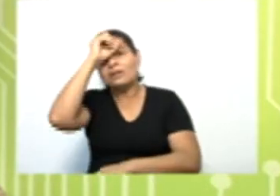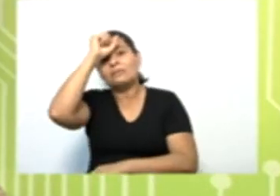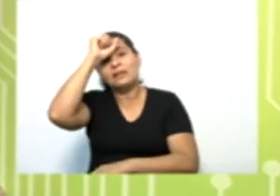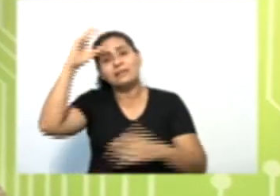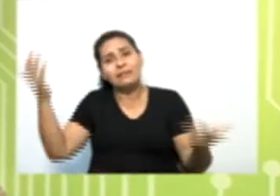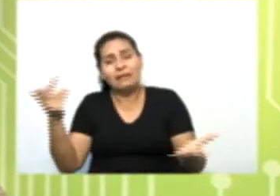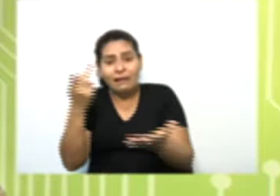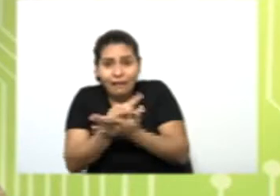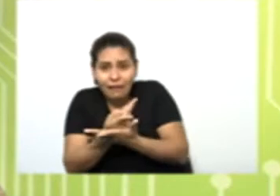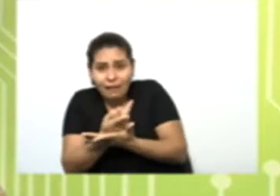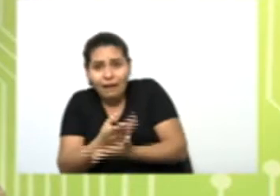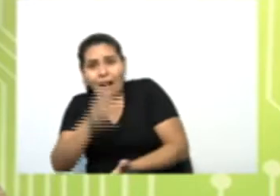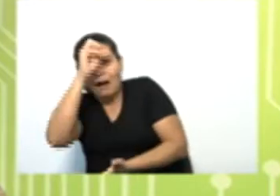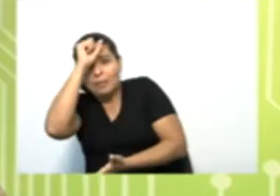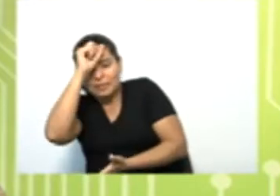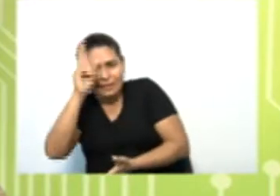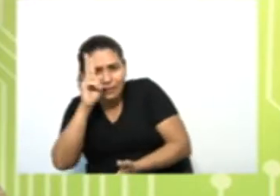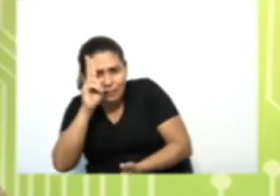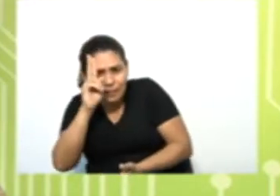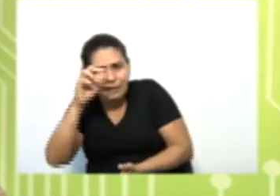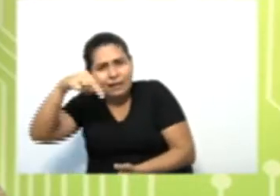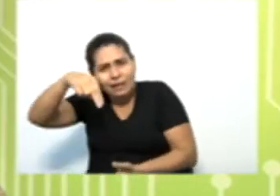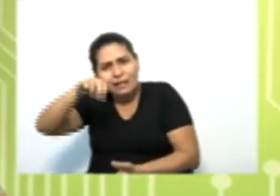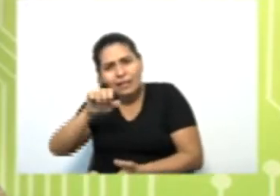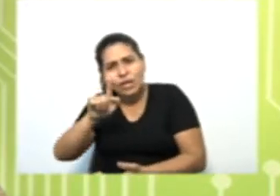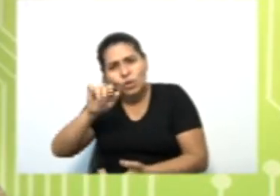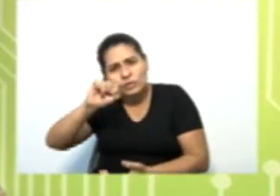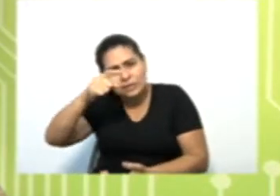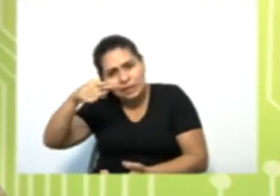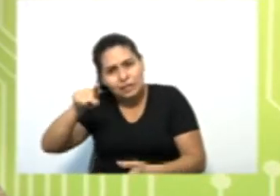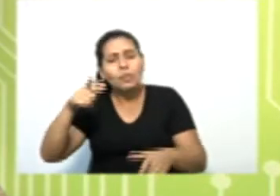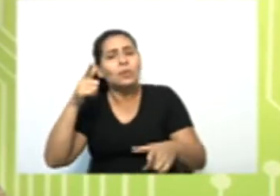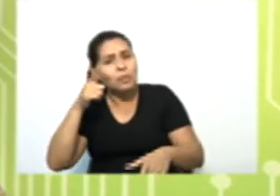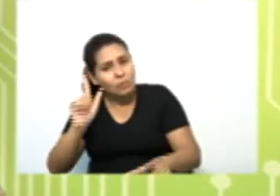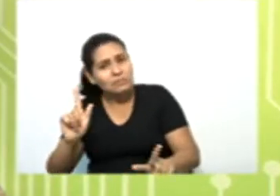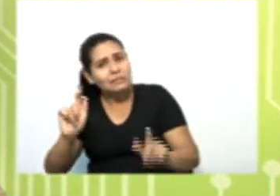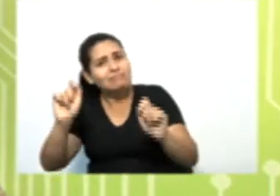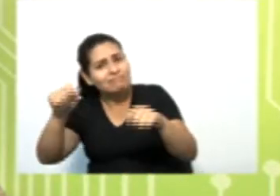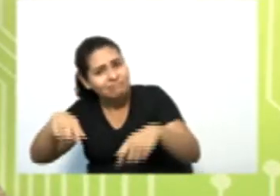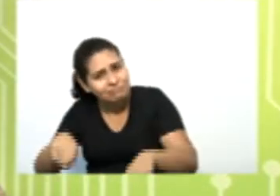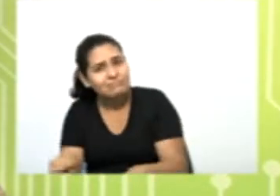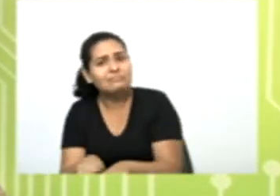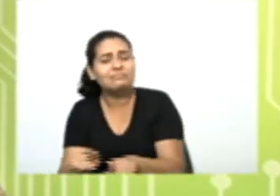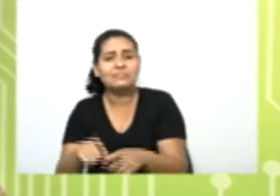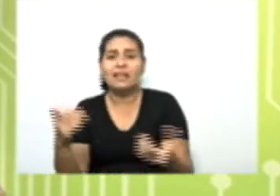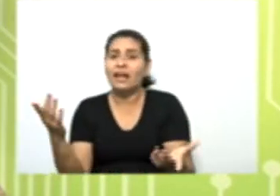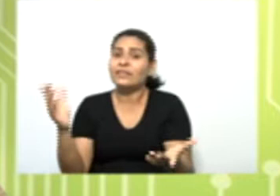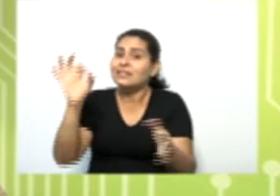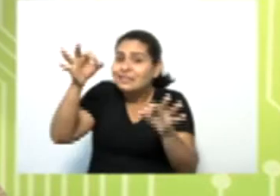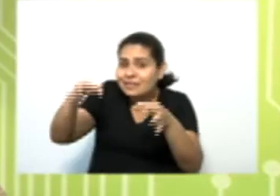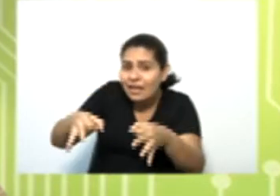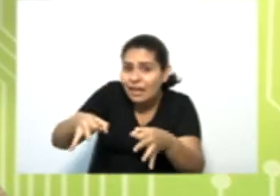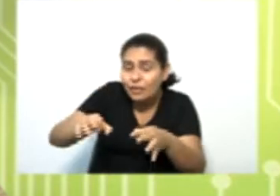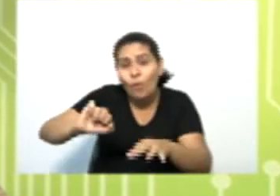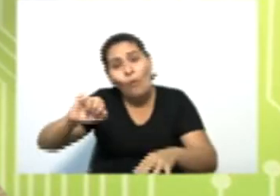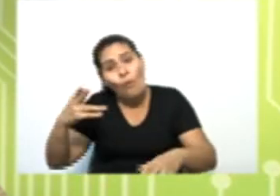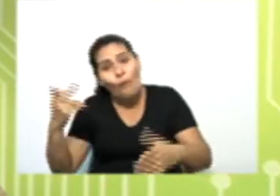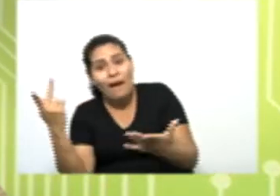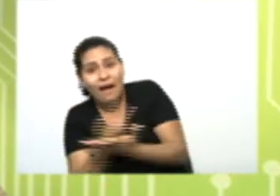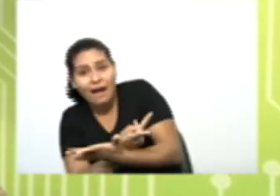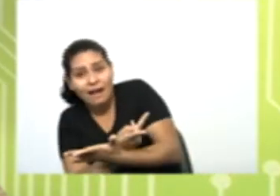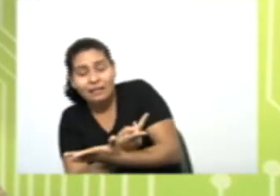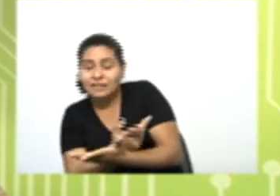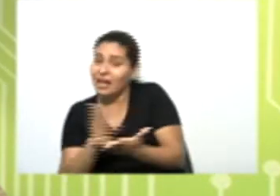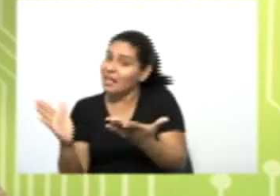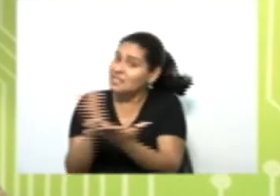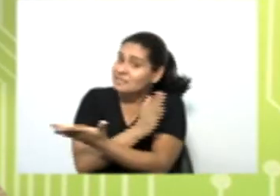aprendendo com o erro. Lembra, na negociação? Acontece isso também. Algumas negociações dão certo, outras não dão tão bem